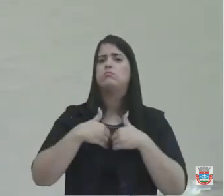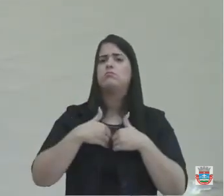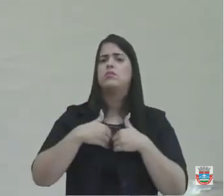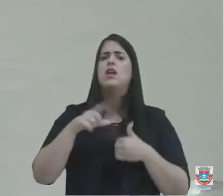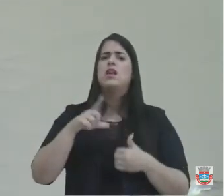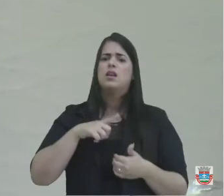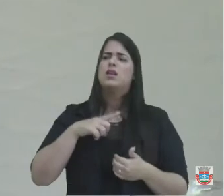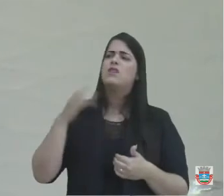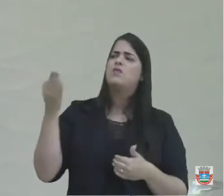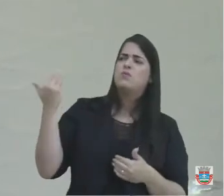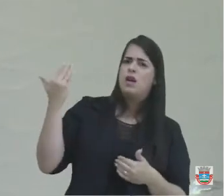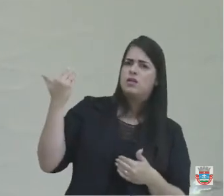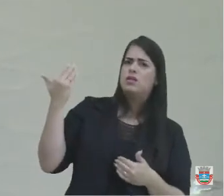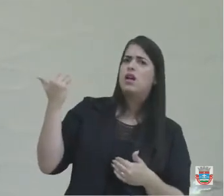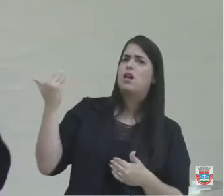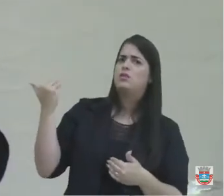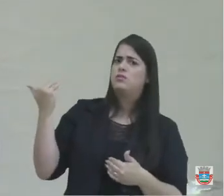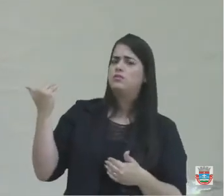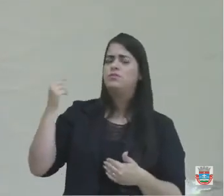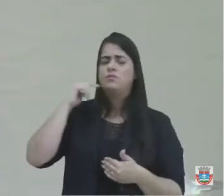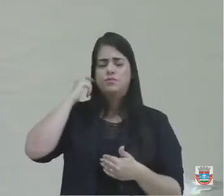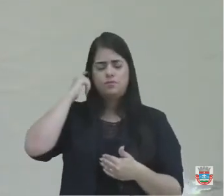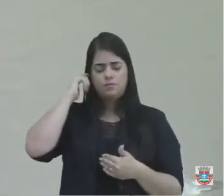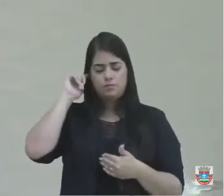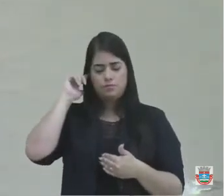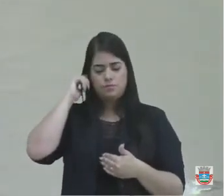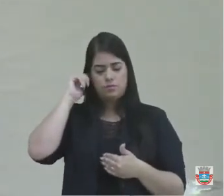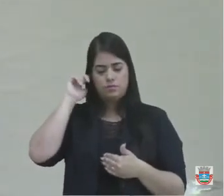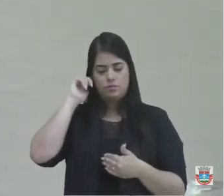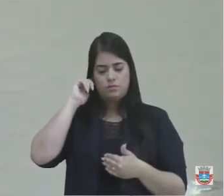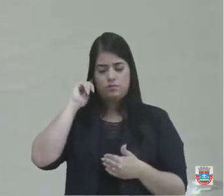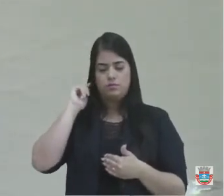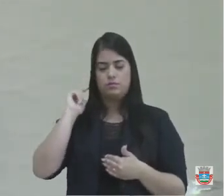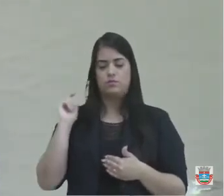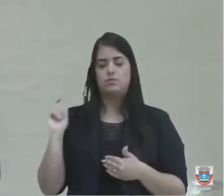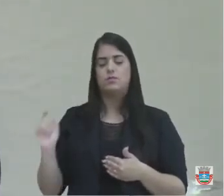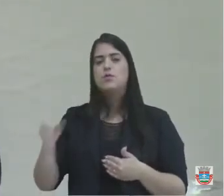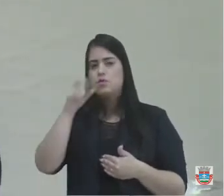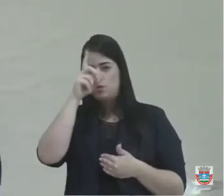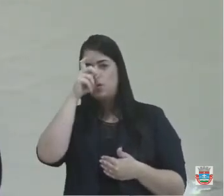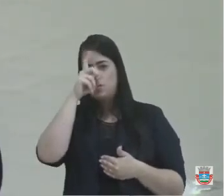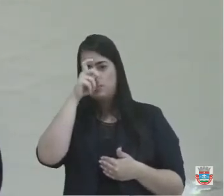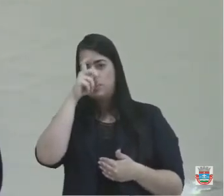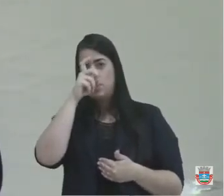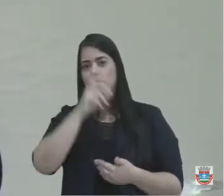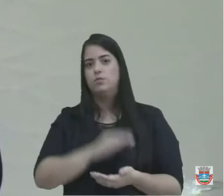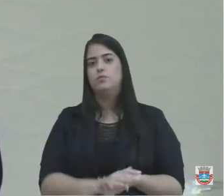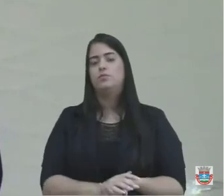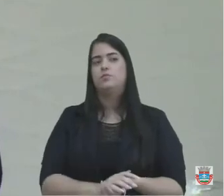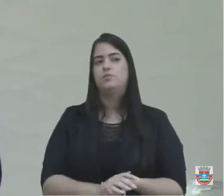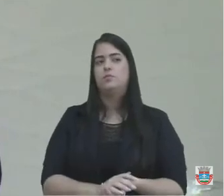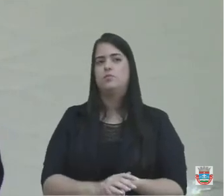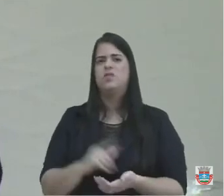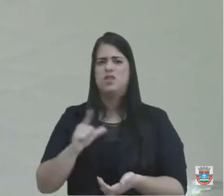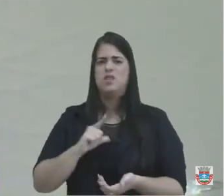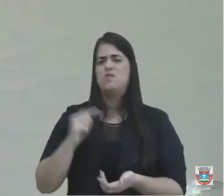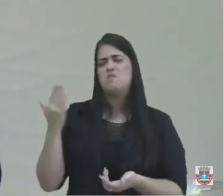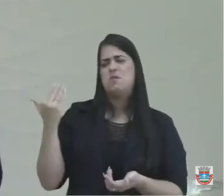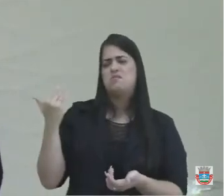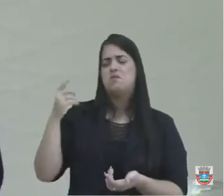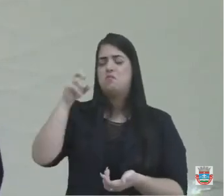tinha aqui separadamente no ambulatório os os